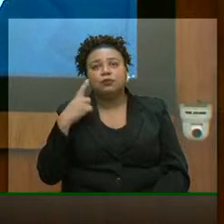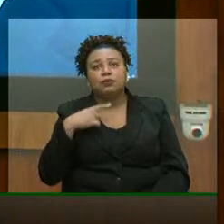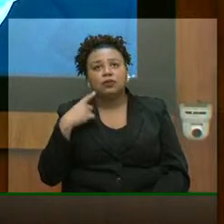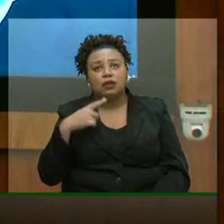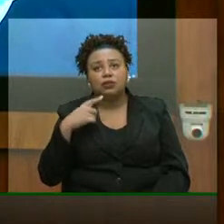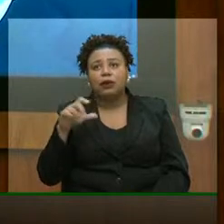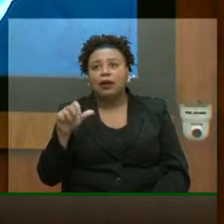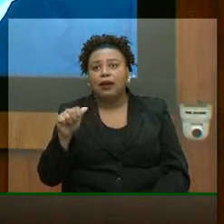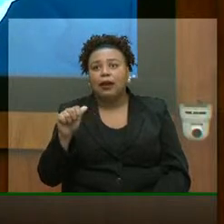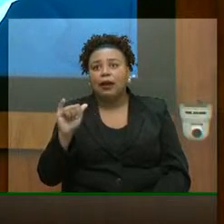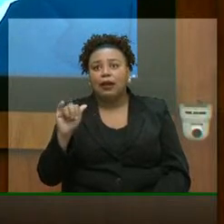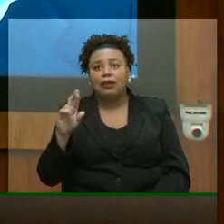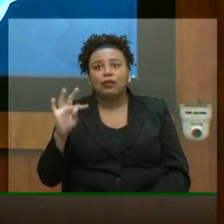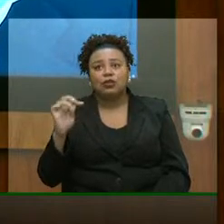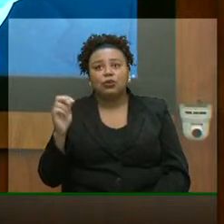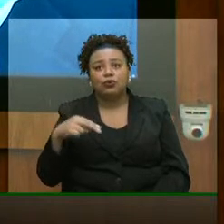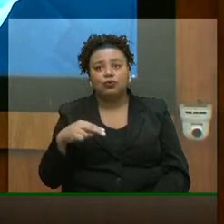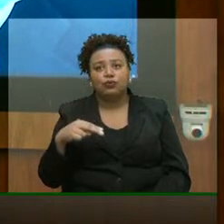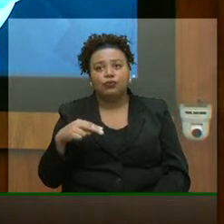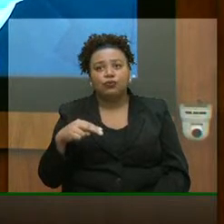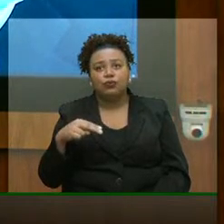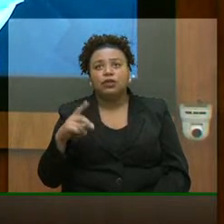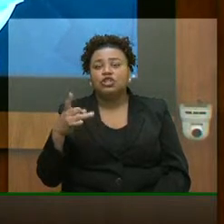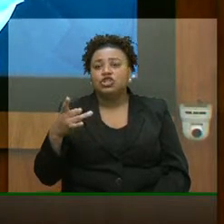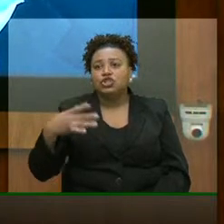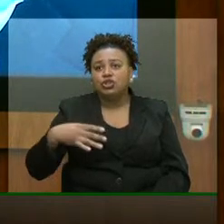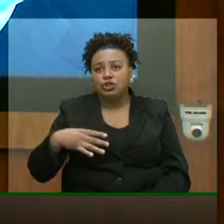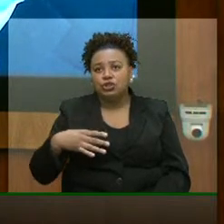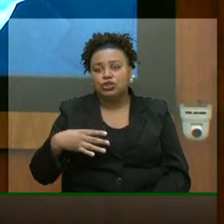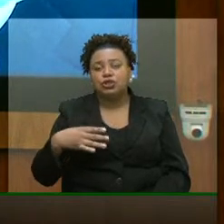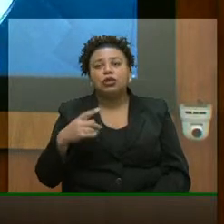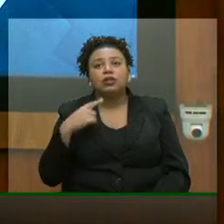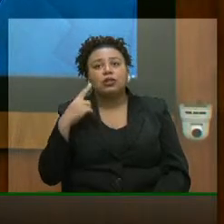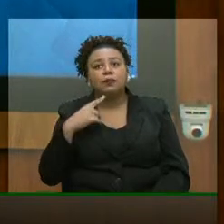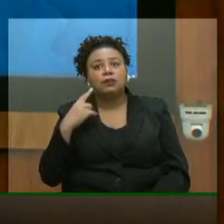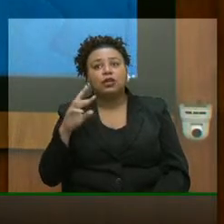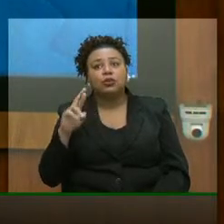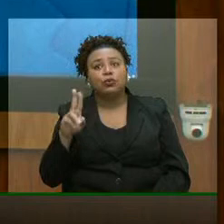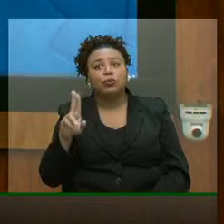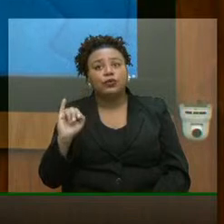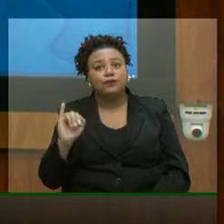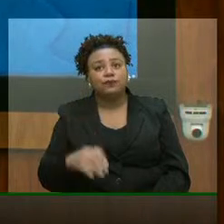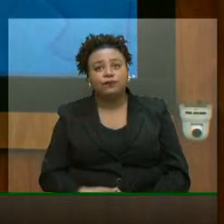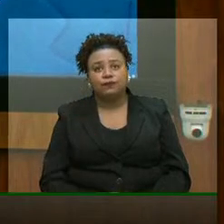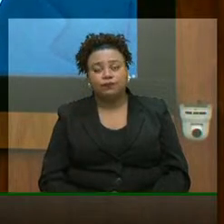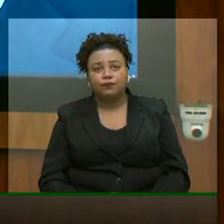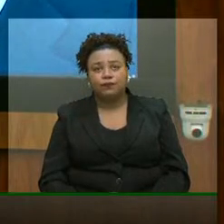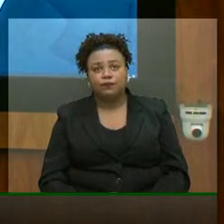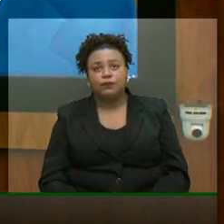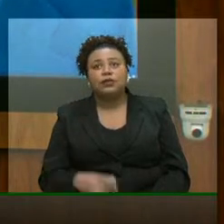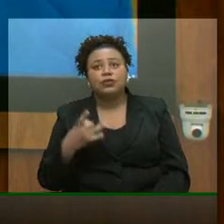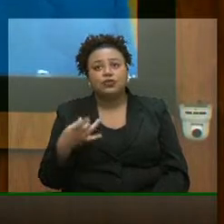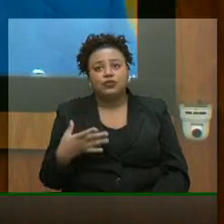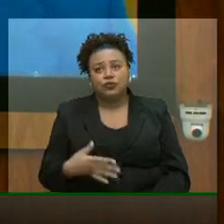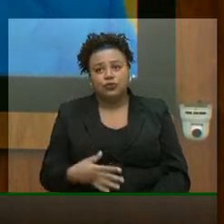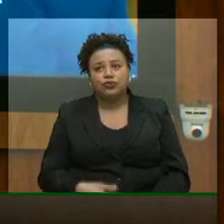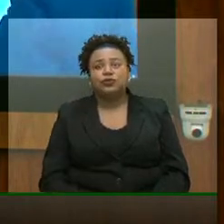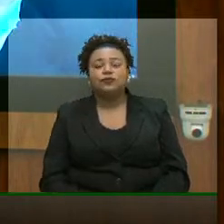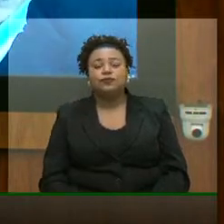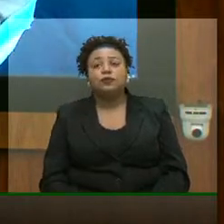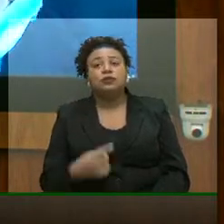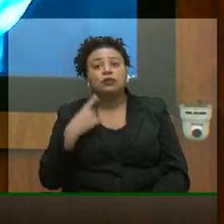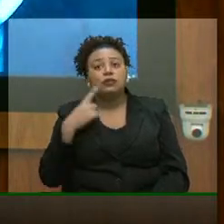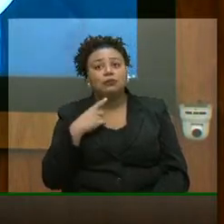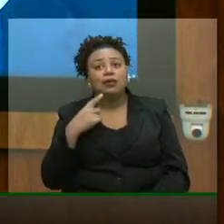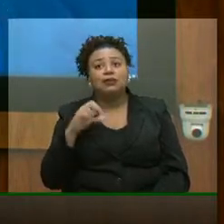Deputado Ayrton Lima. Desisto, deputado Ayrton Lima. Deputado Rui Irigaray. Desisto, deputado Rui Irigaray.